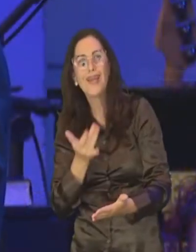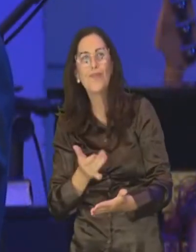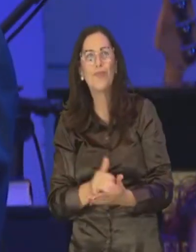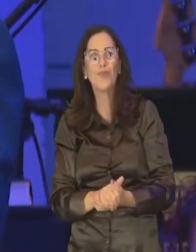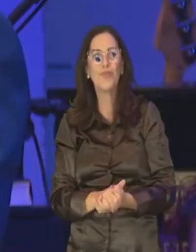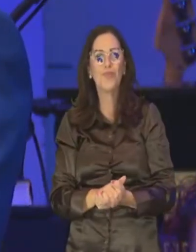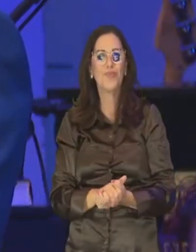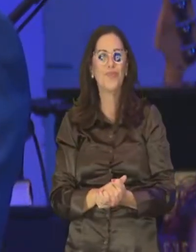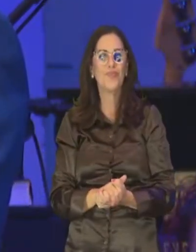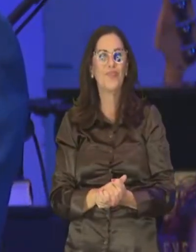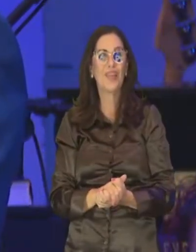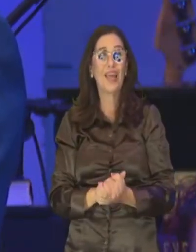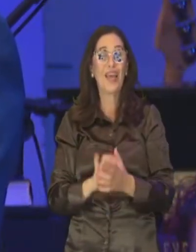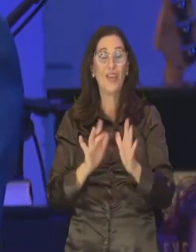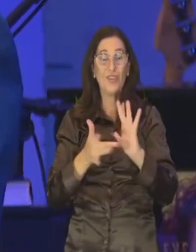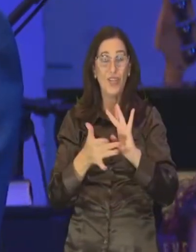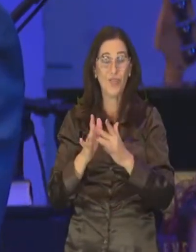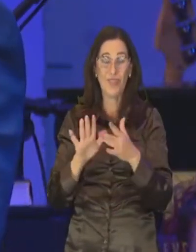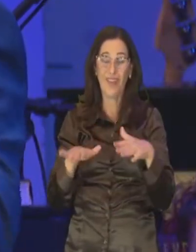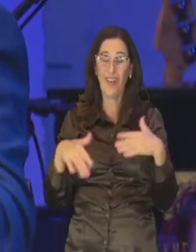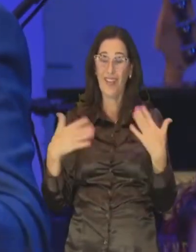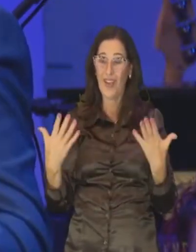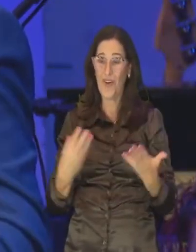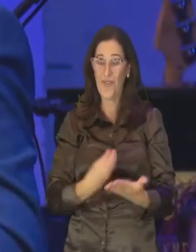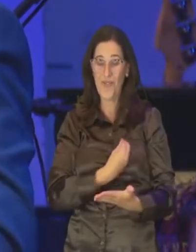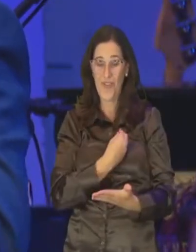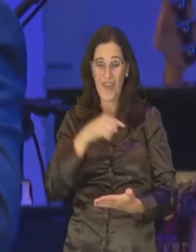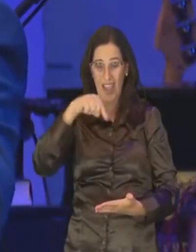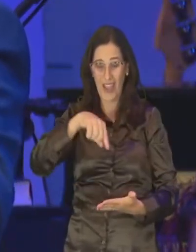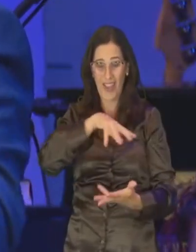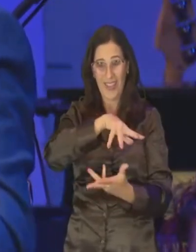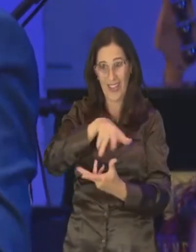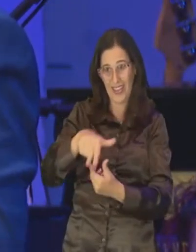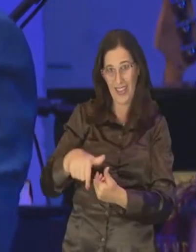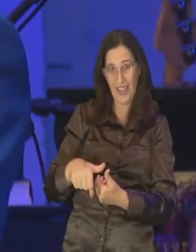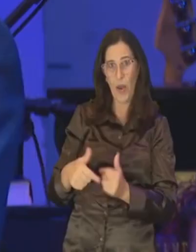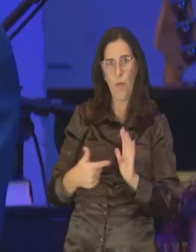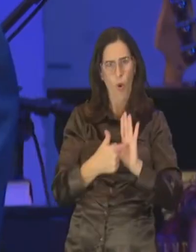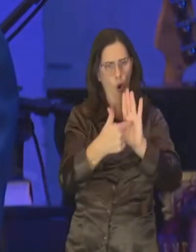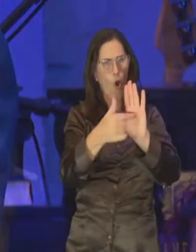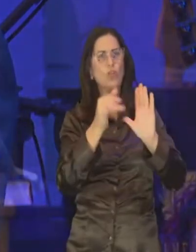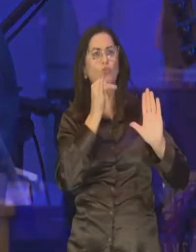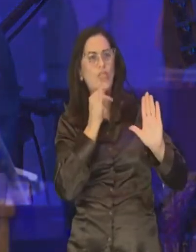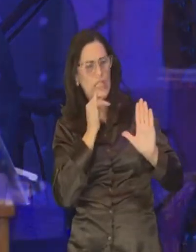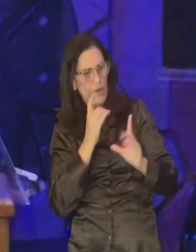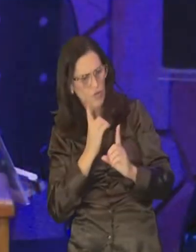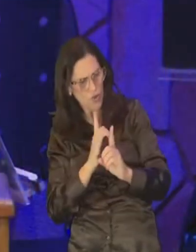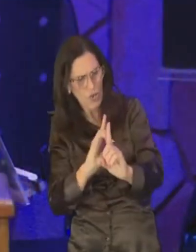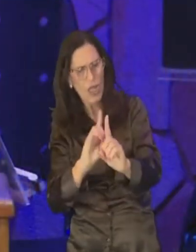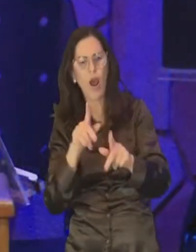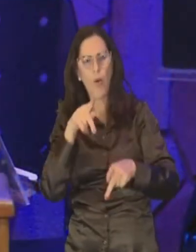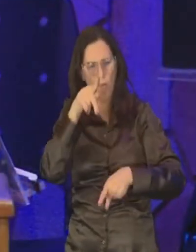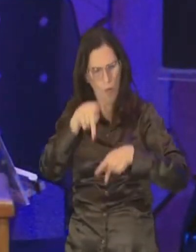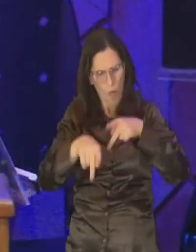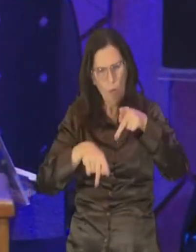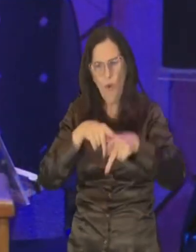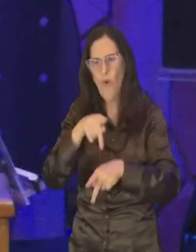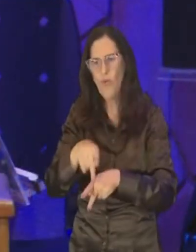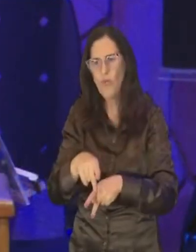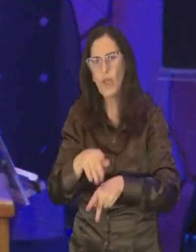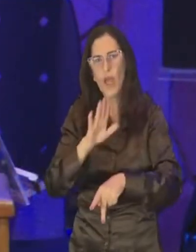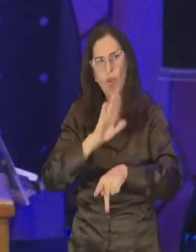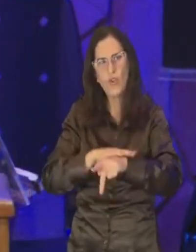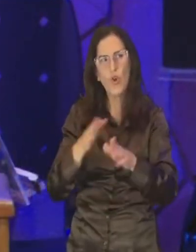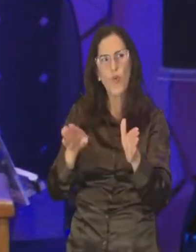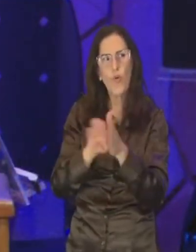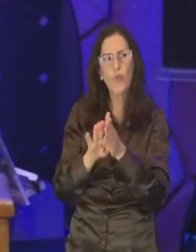E quando Jesus então vive aqui na terra, dá o seu exemplo aos discípulos, ao povo, e chega o momento